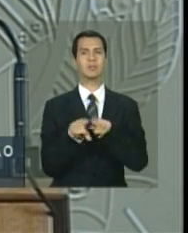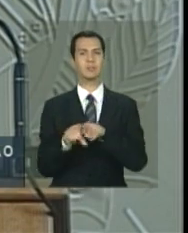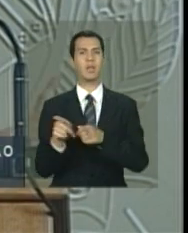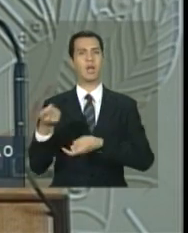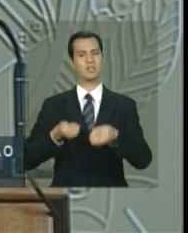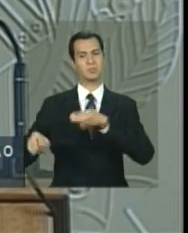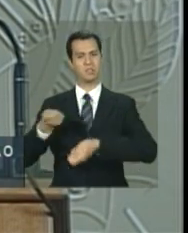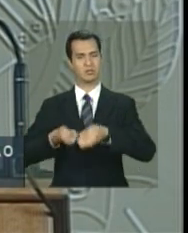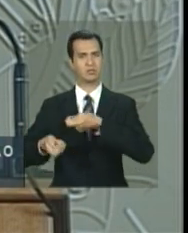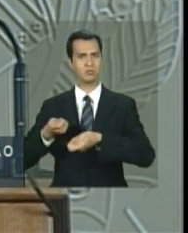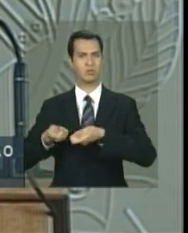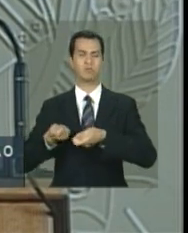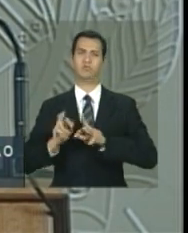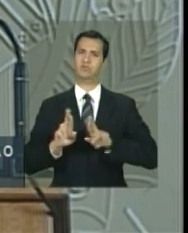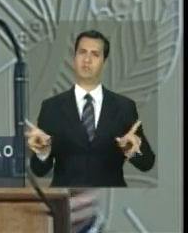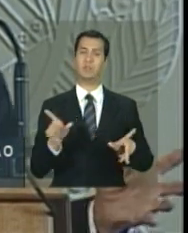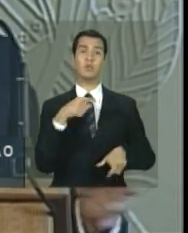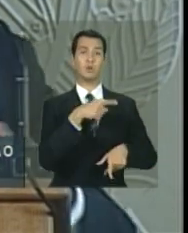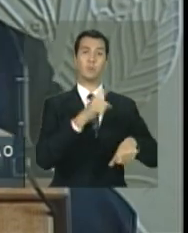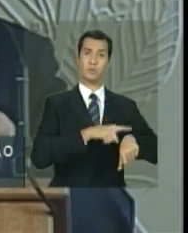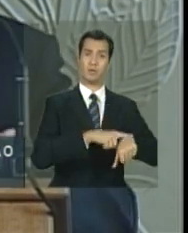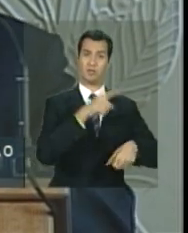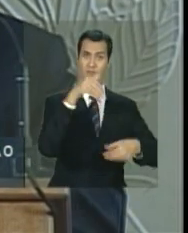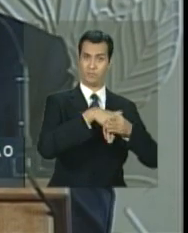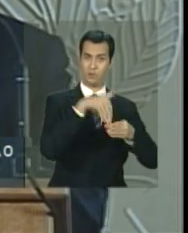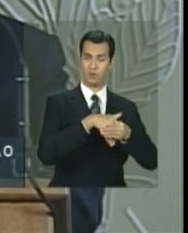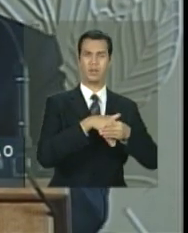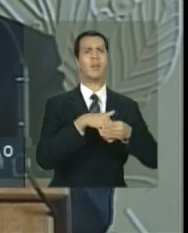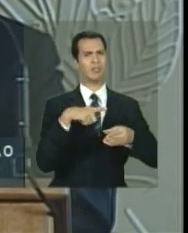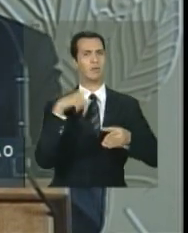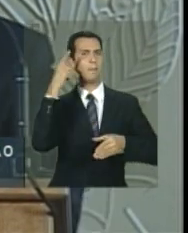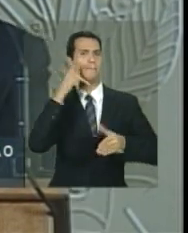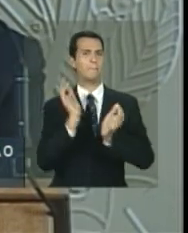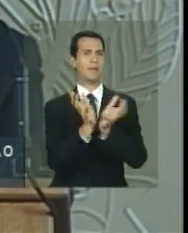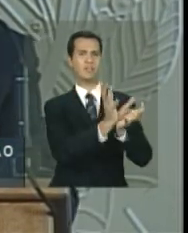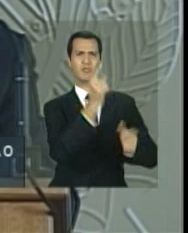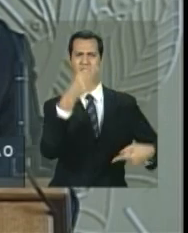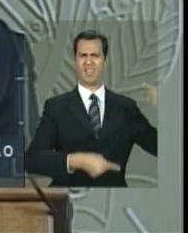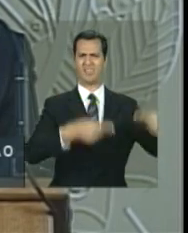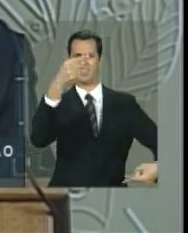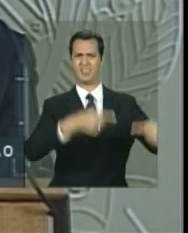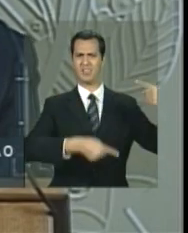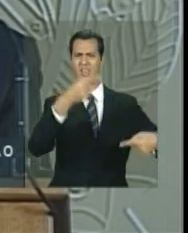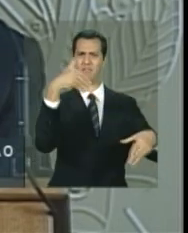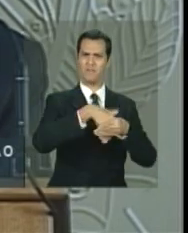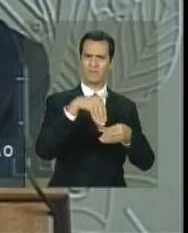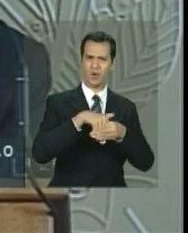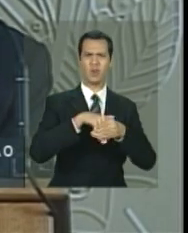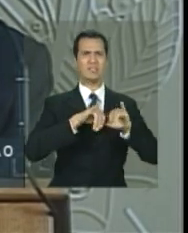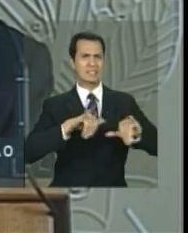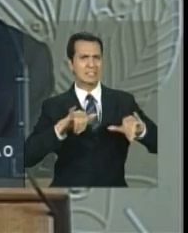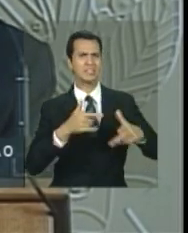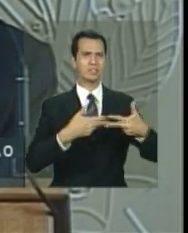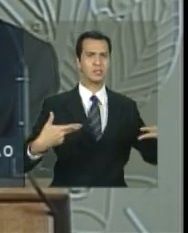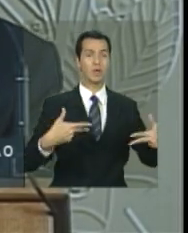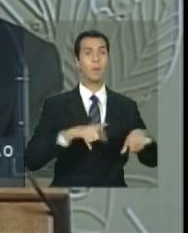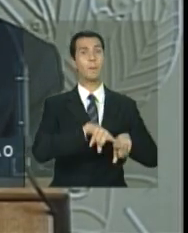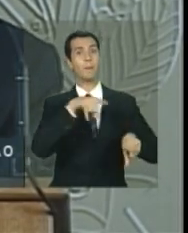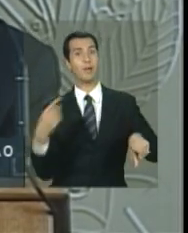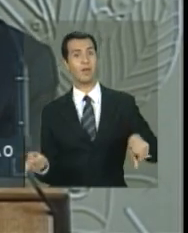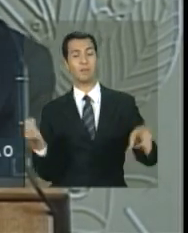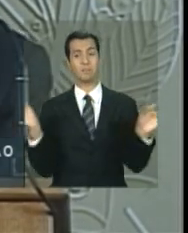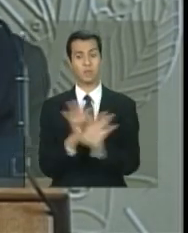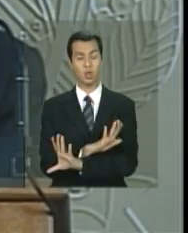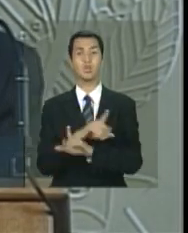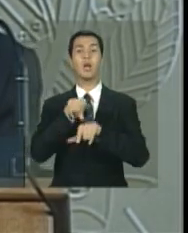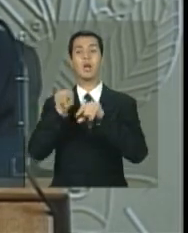momento político eleitoral é aquele em que os partidos contendem, divergem, disputam votos, etc. O momento político administrativo